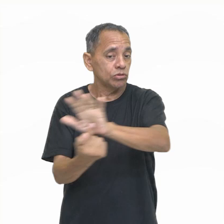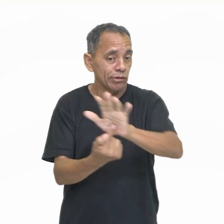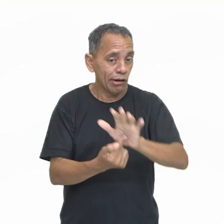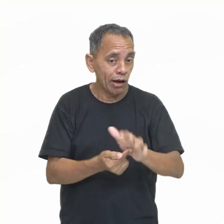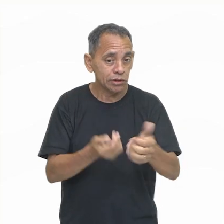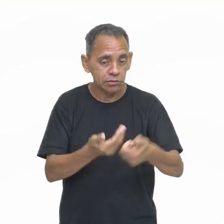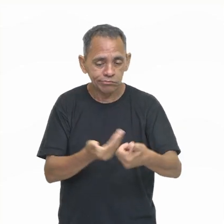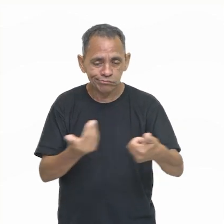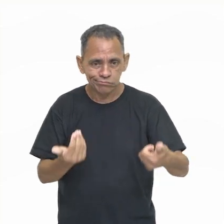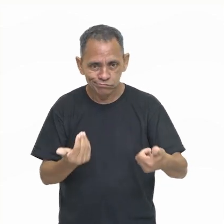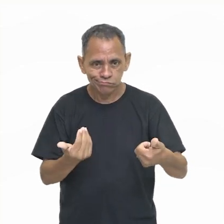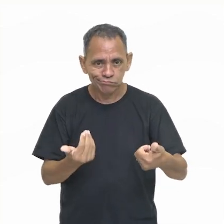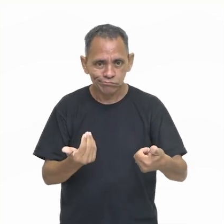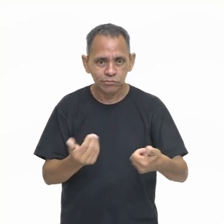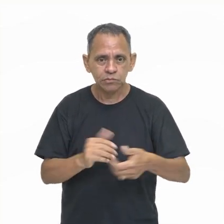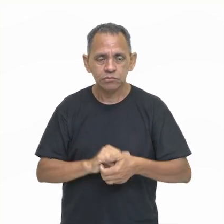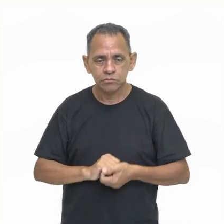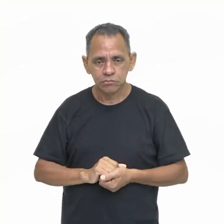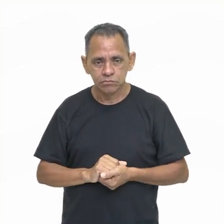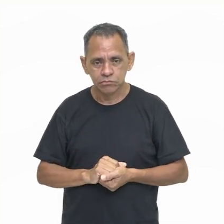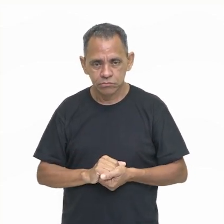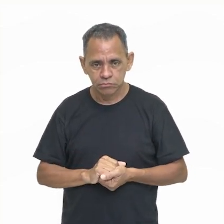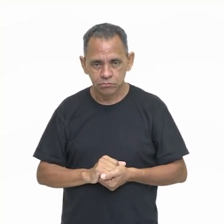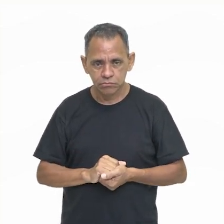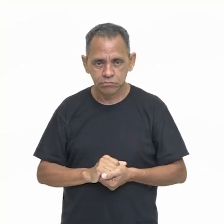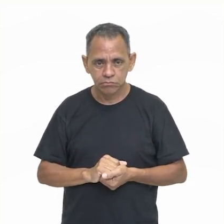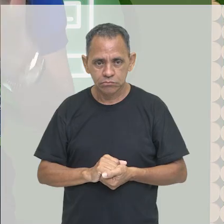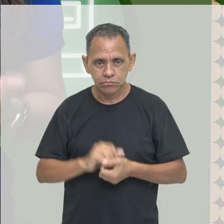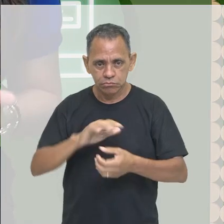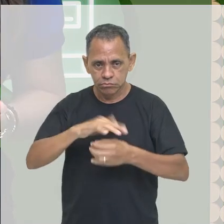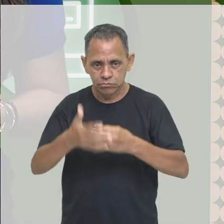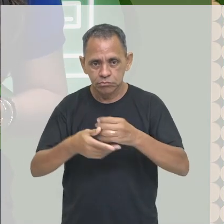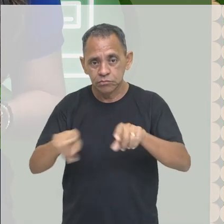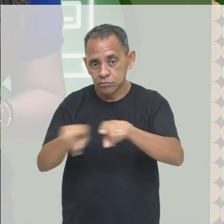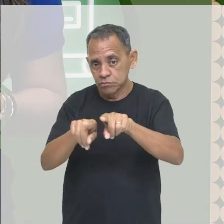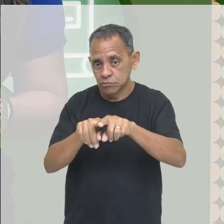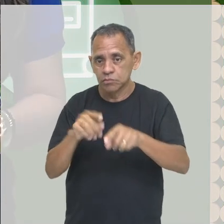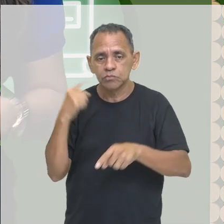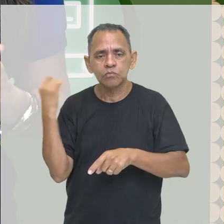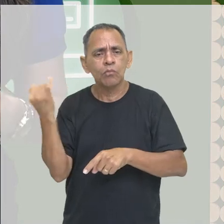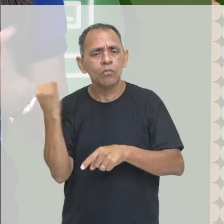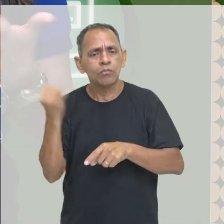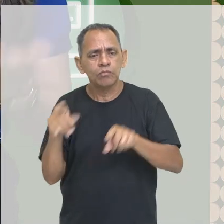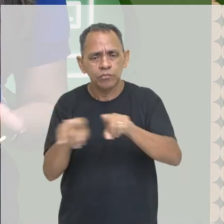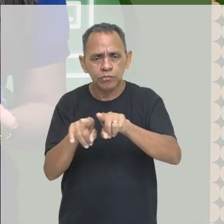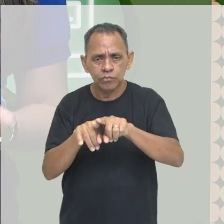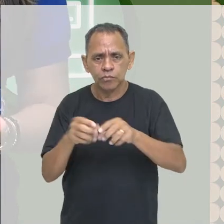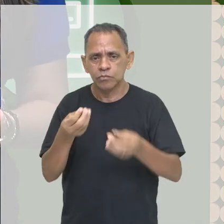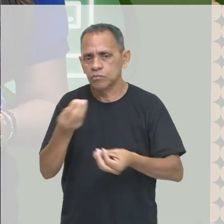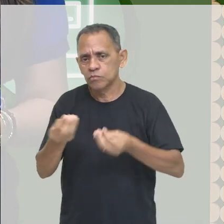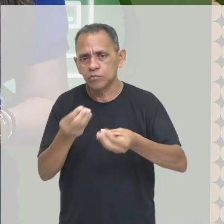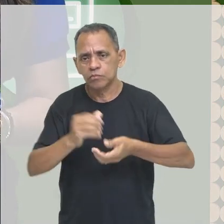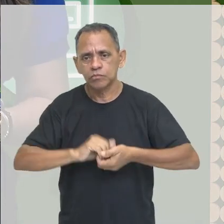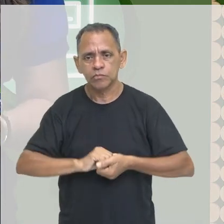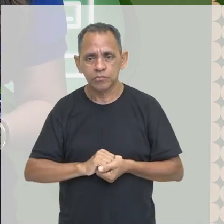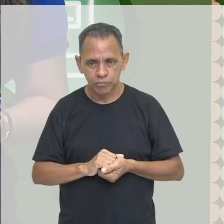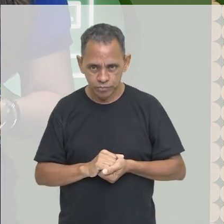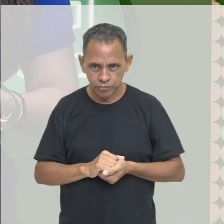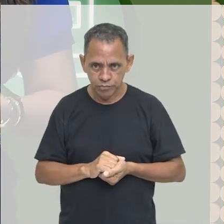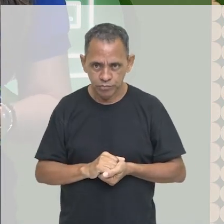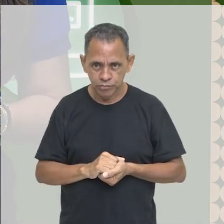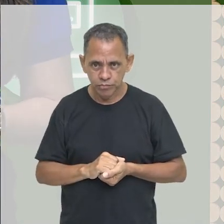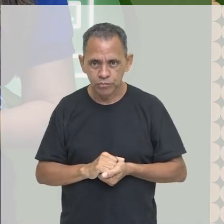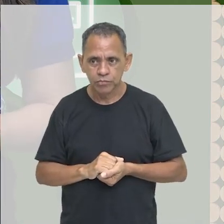membrana celular ou membrana plasmática. É importante a gente falar também sobre o transporte que